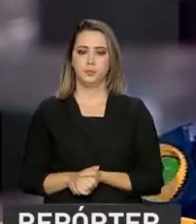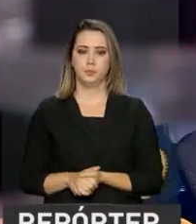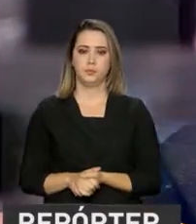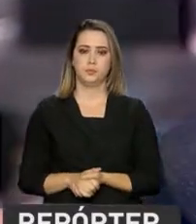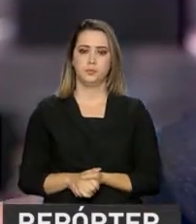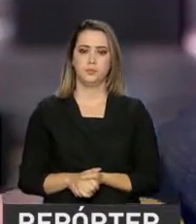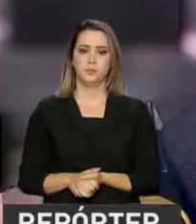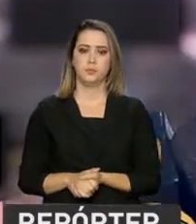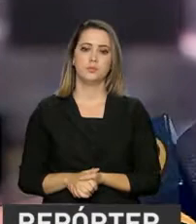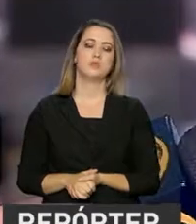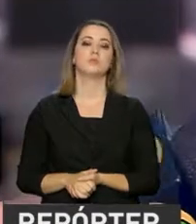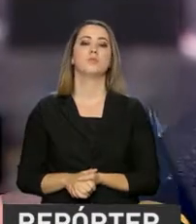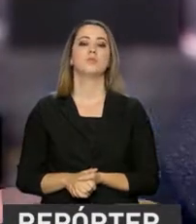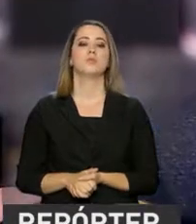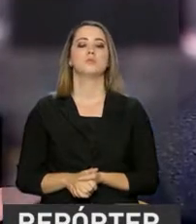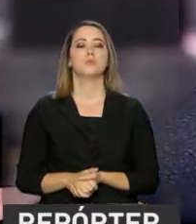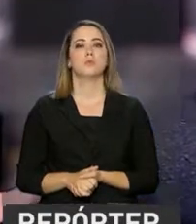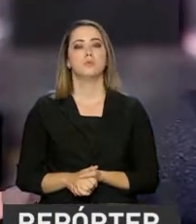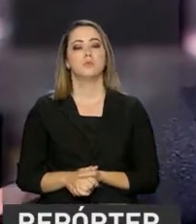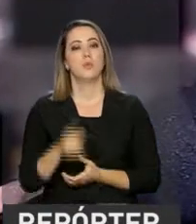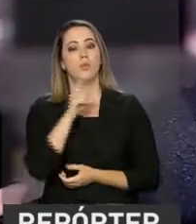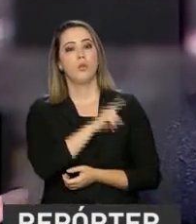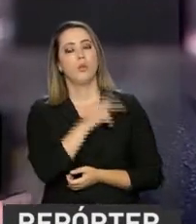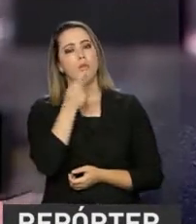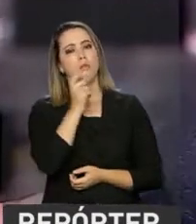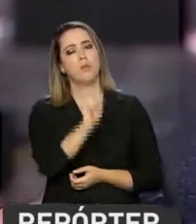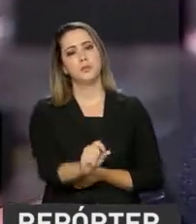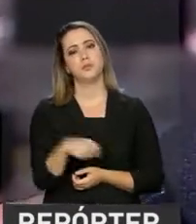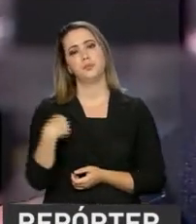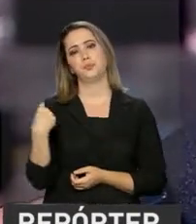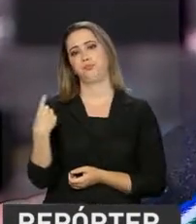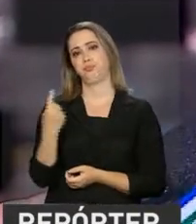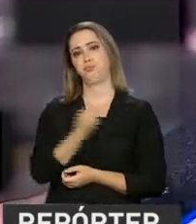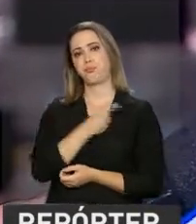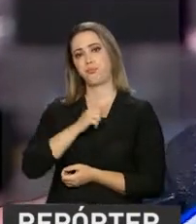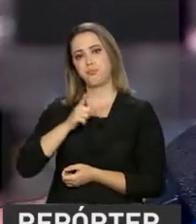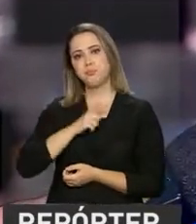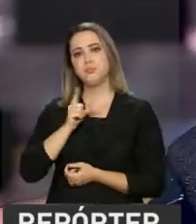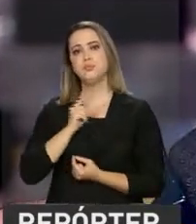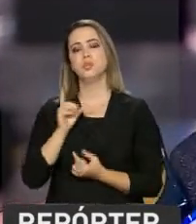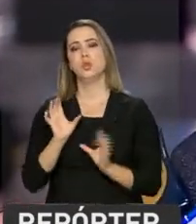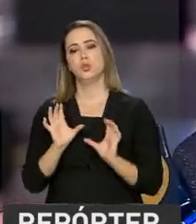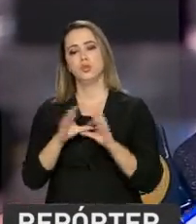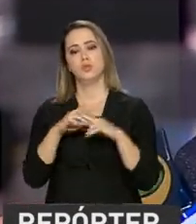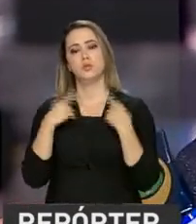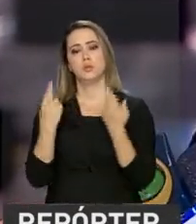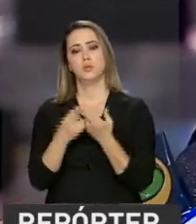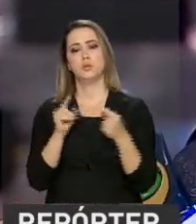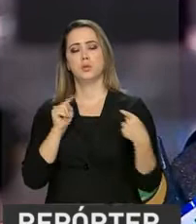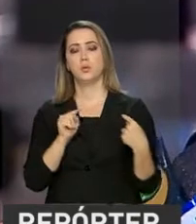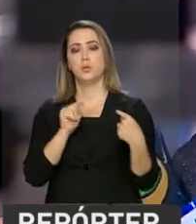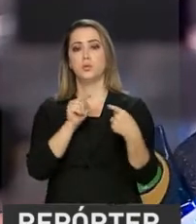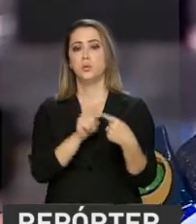Tivemos uma sessão muito focada, né, na